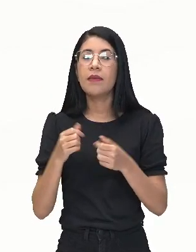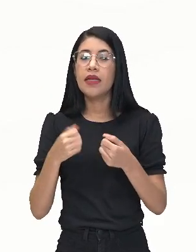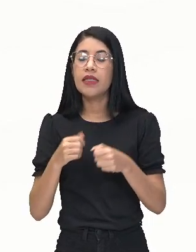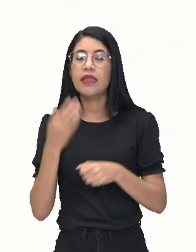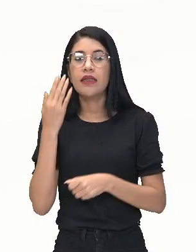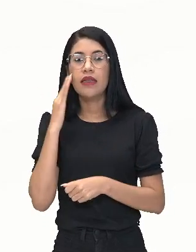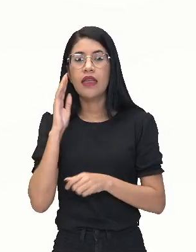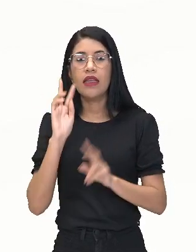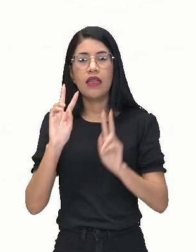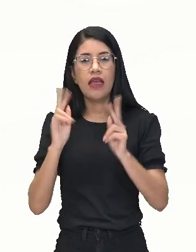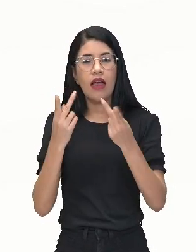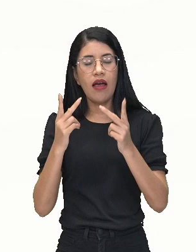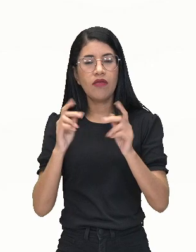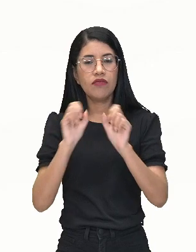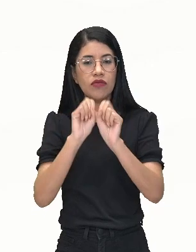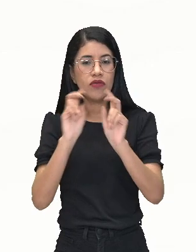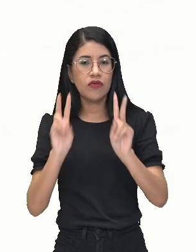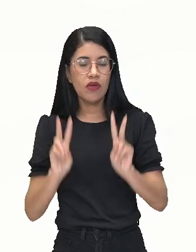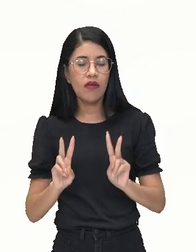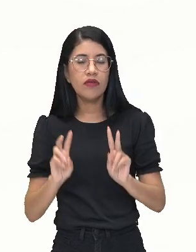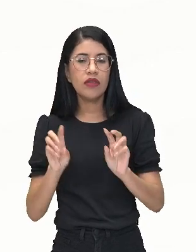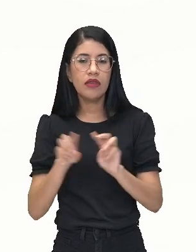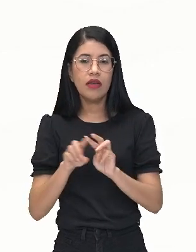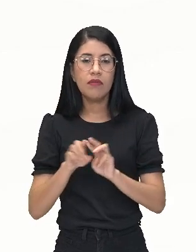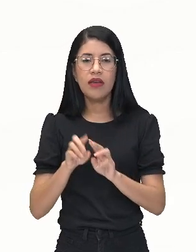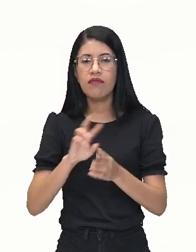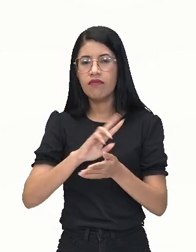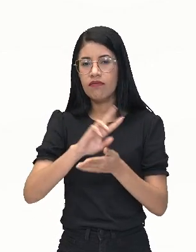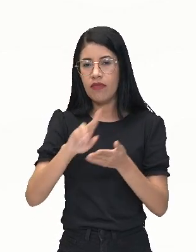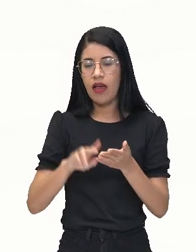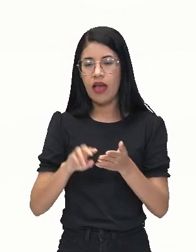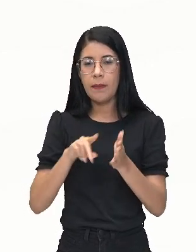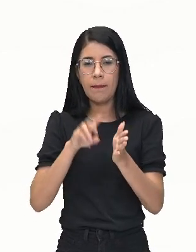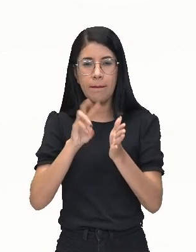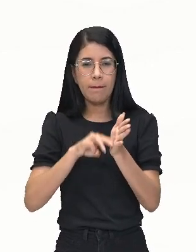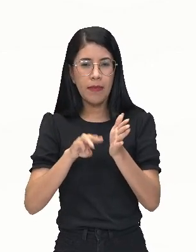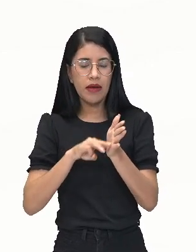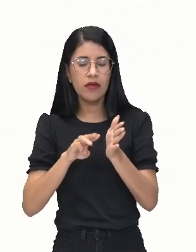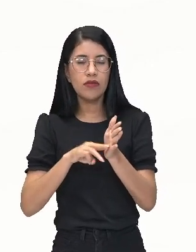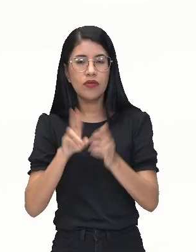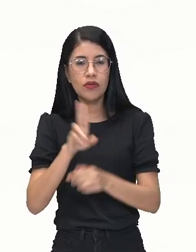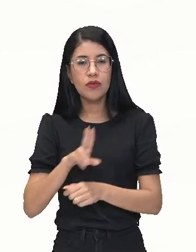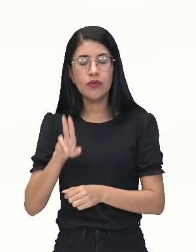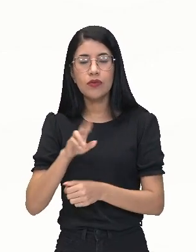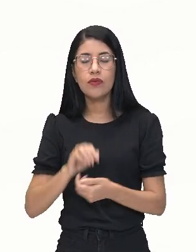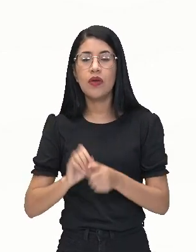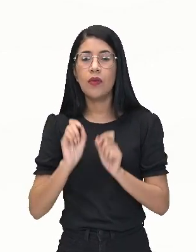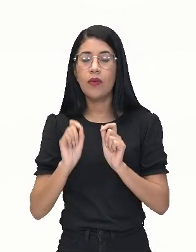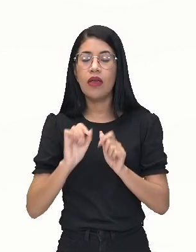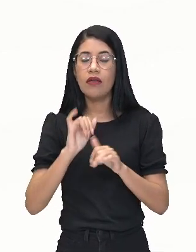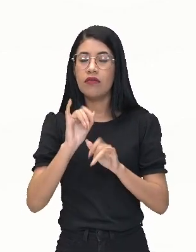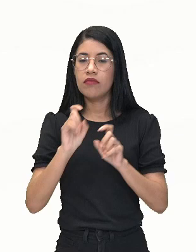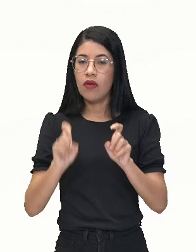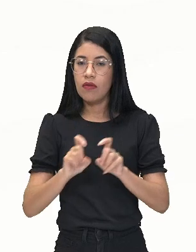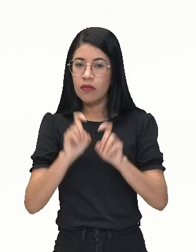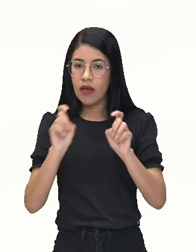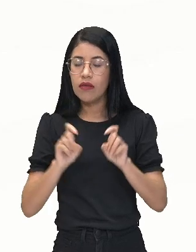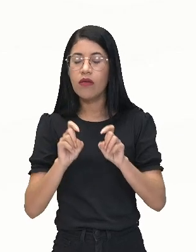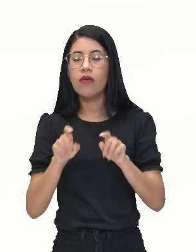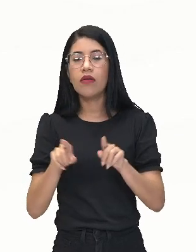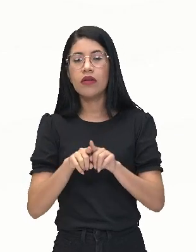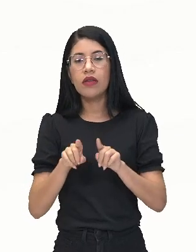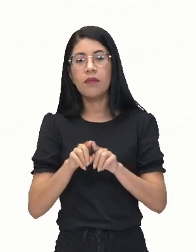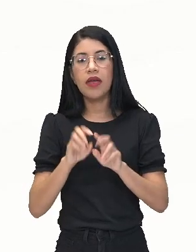reúnem hardware, software, peopleware, dataware e métodos de operação. Nada mais do que os computadores, os programas,